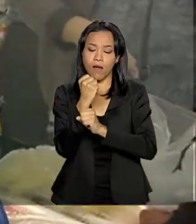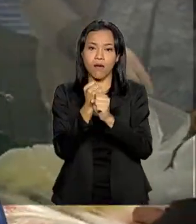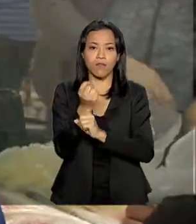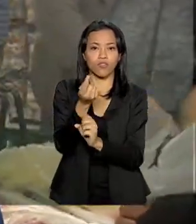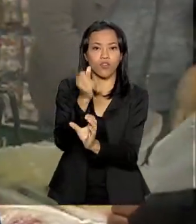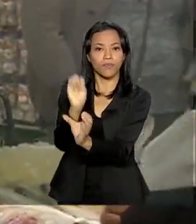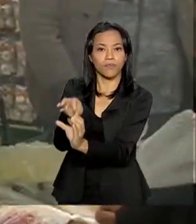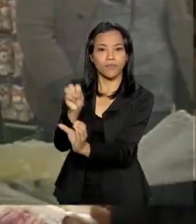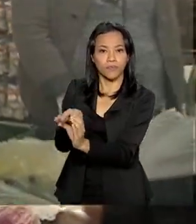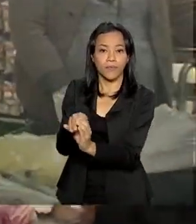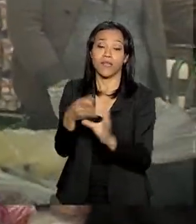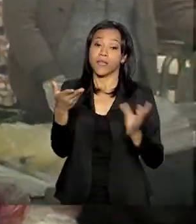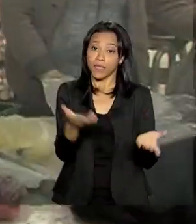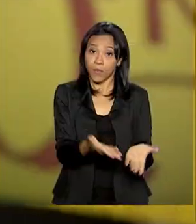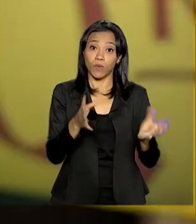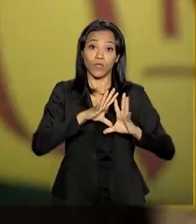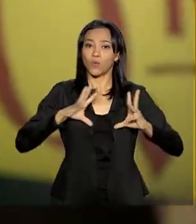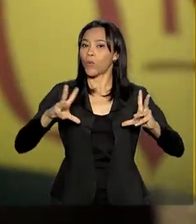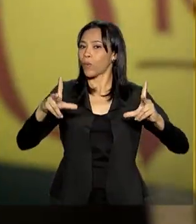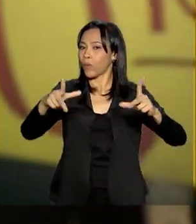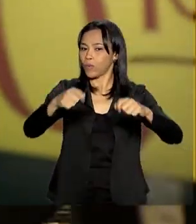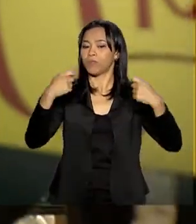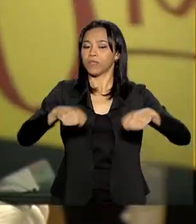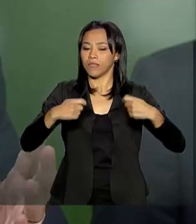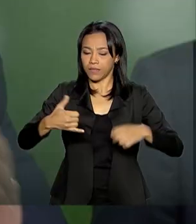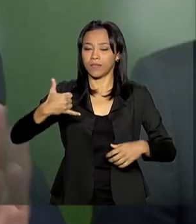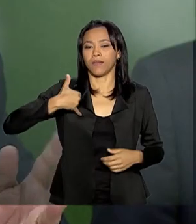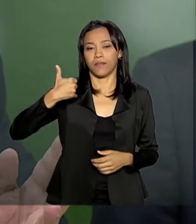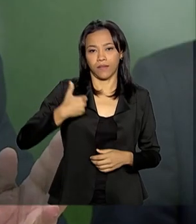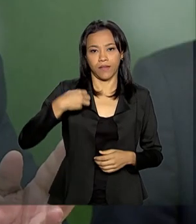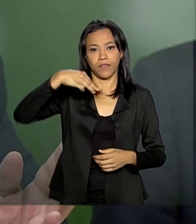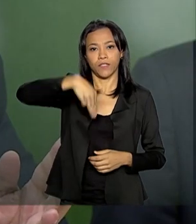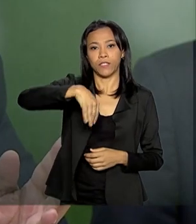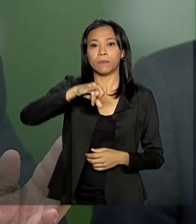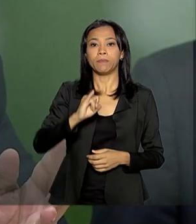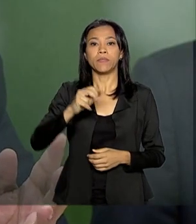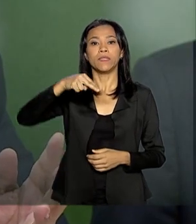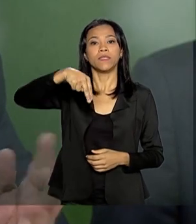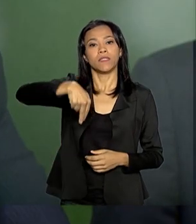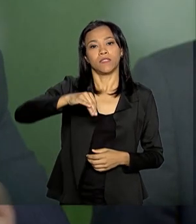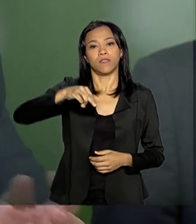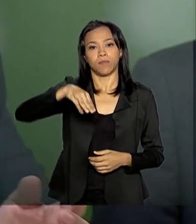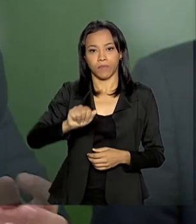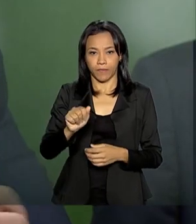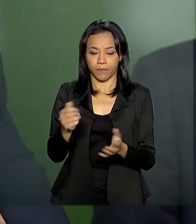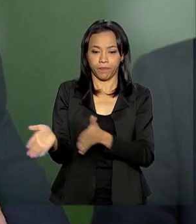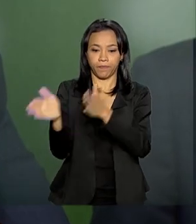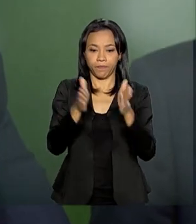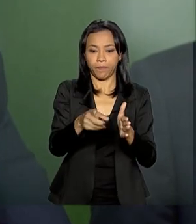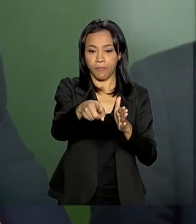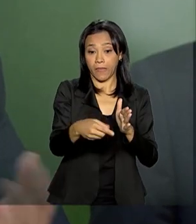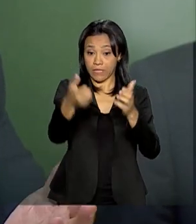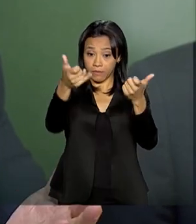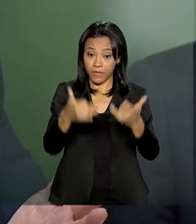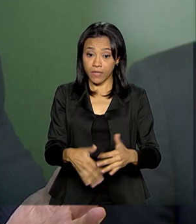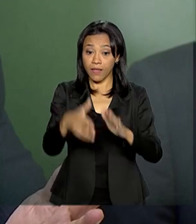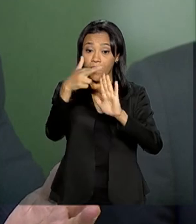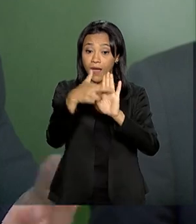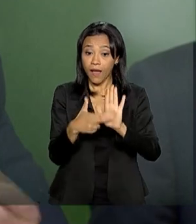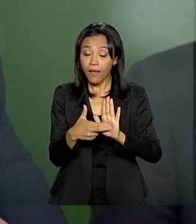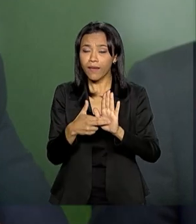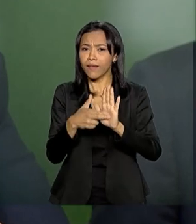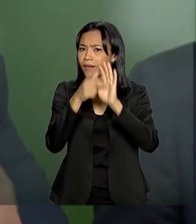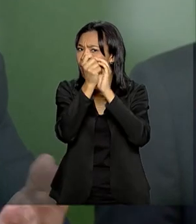acaba com a regra, e todos precisam ter a idade mínima. A regra definitiva já é mais ou menos a regra que a maioria dos